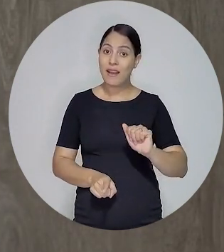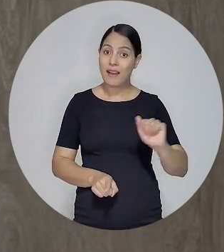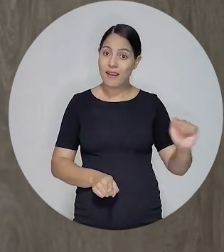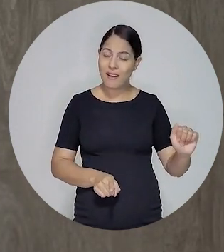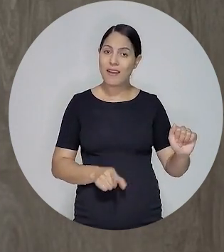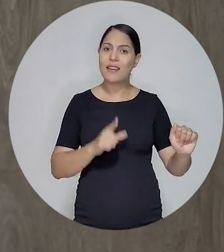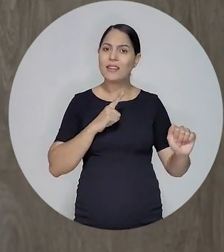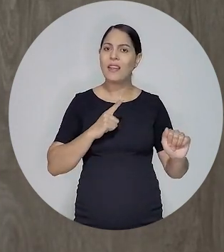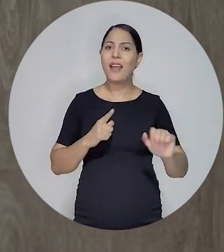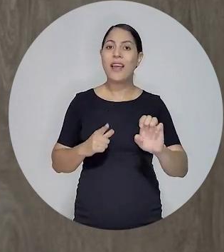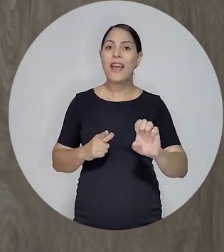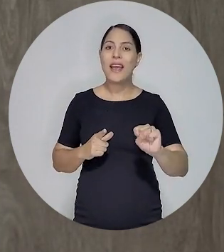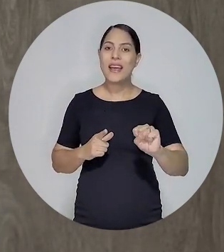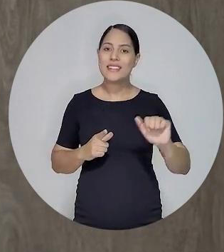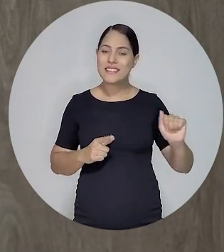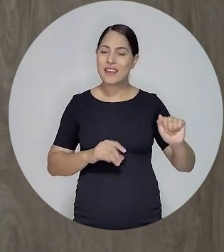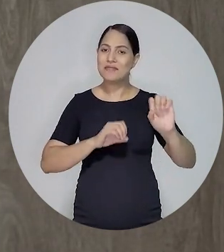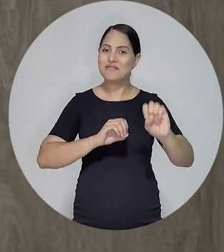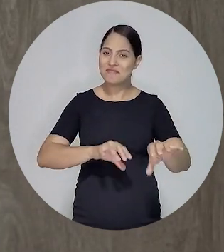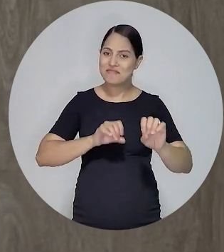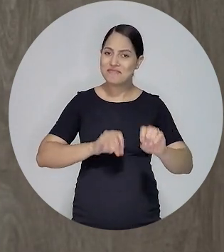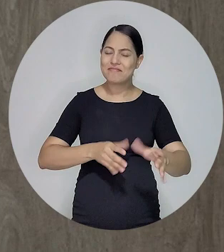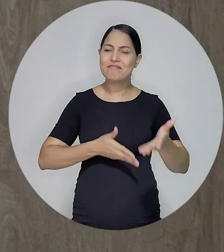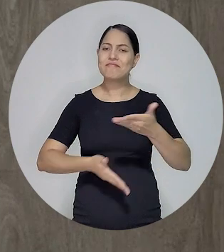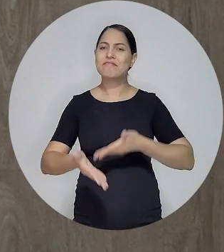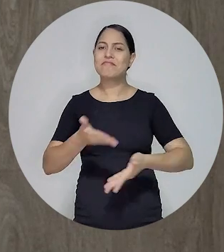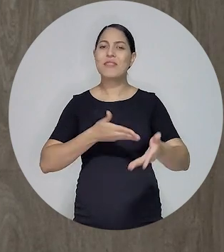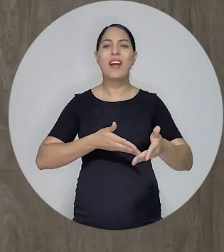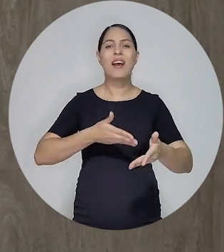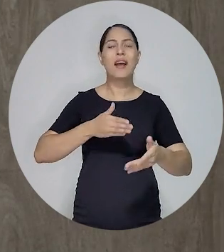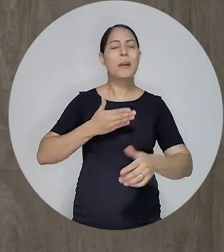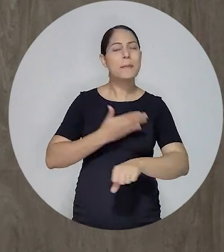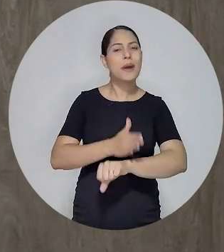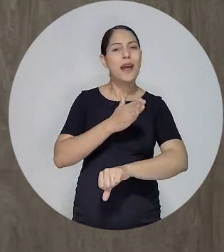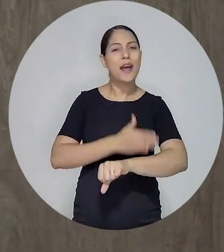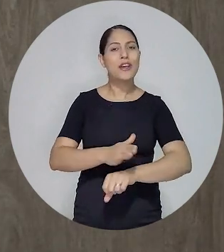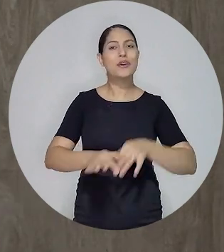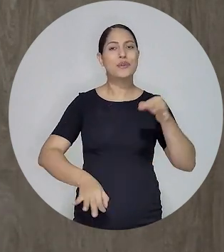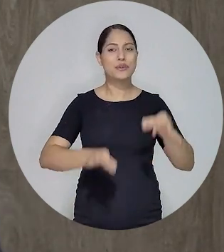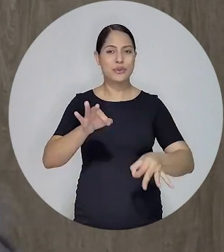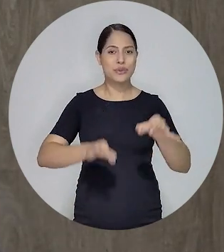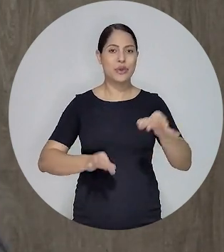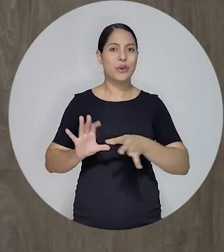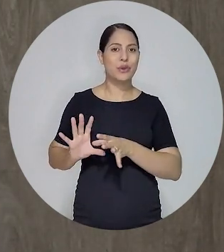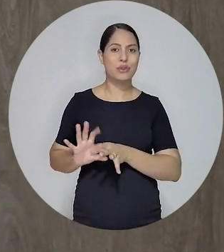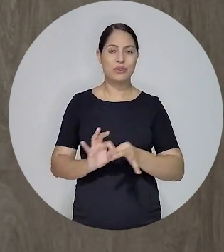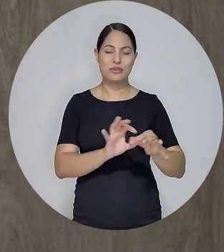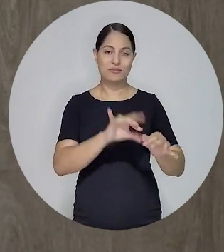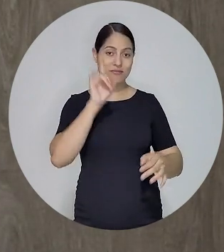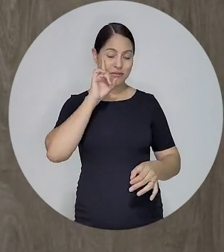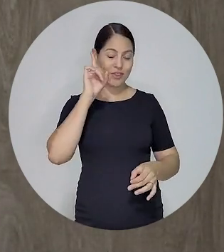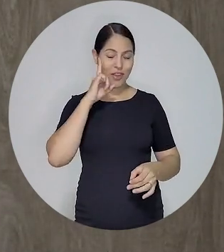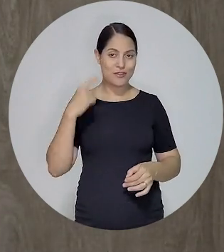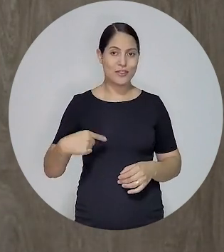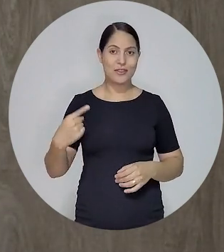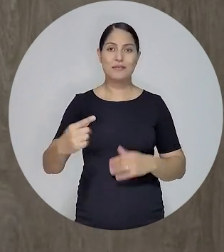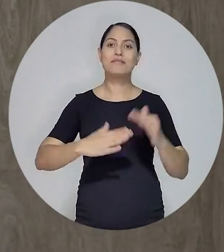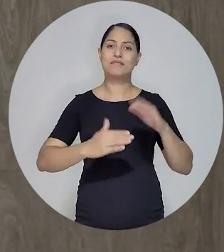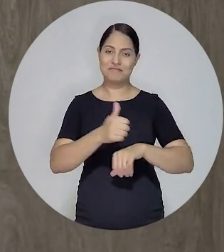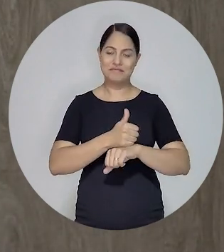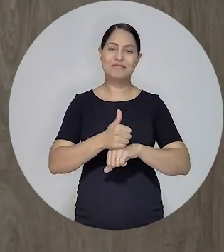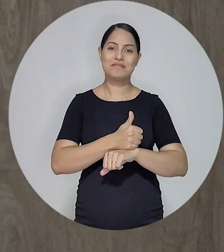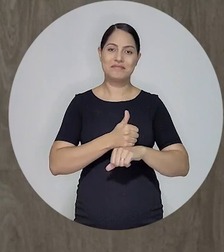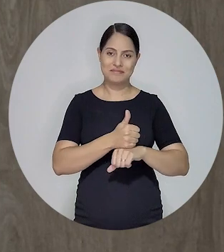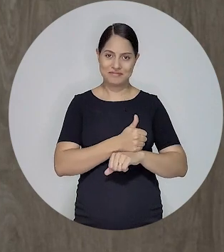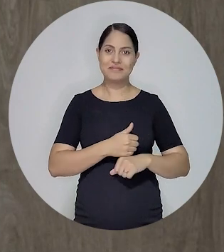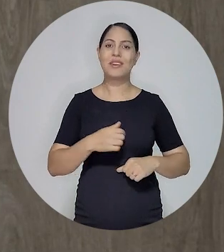bem como a ESA, que é braço educacional do sistema OAB, a fim de fomentar a educação prática jurídica para o